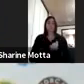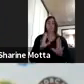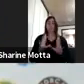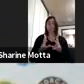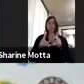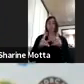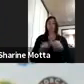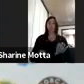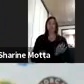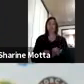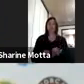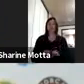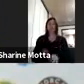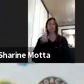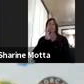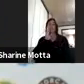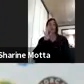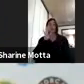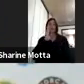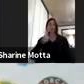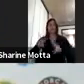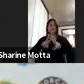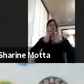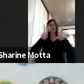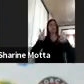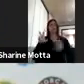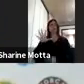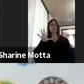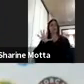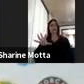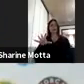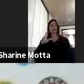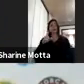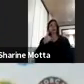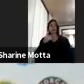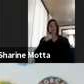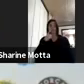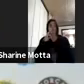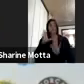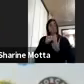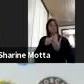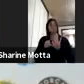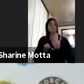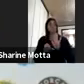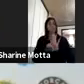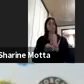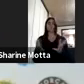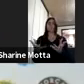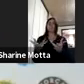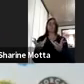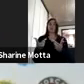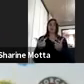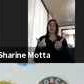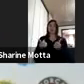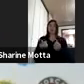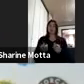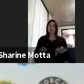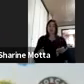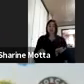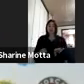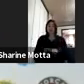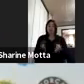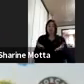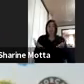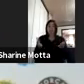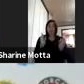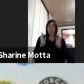resistir. Então, é bem legal que a gente veja, que a gente acompanhe esse conteúdo, porque a gente vive num momento muito